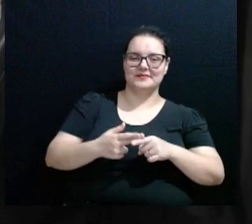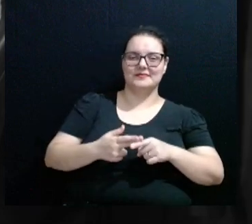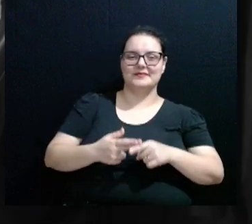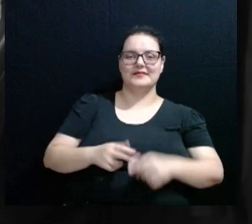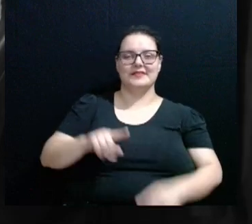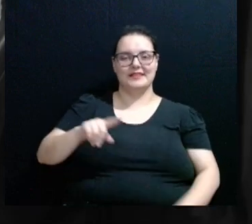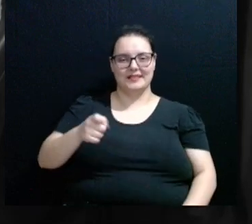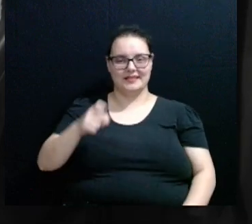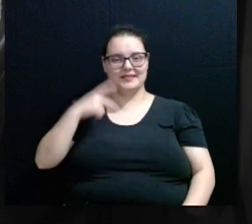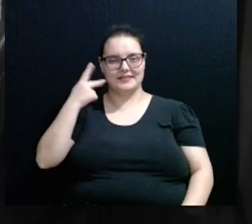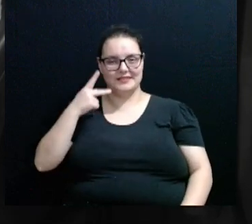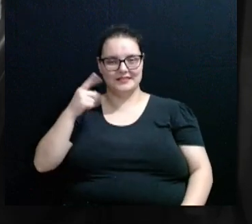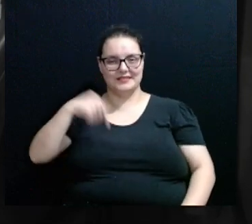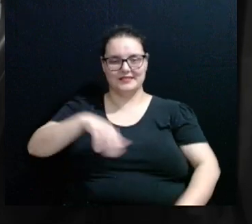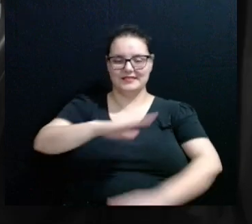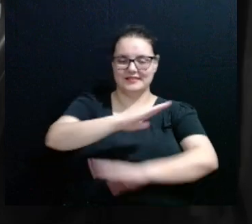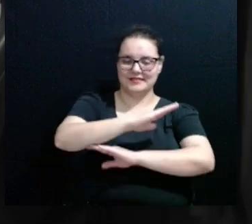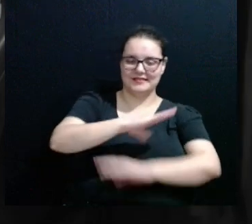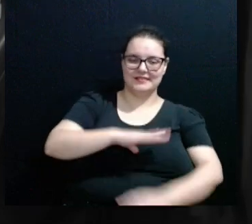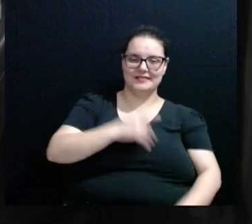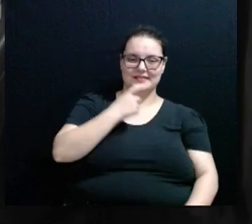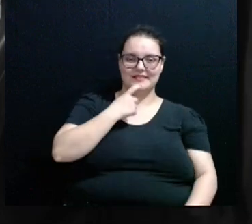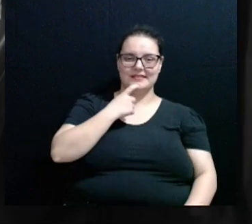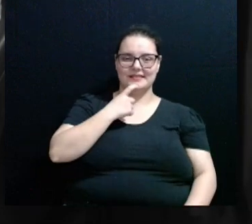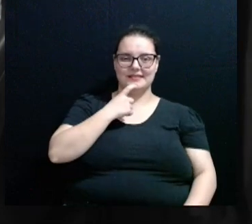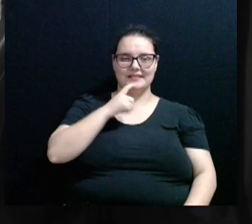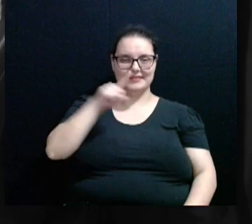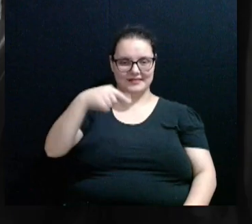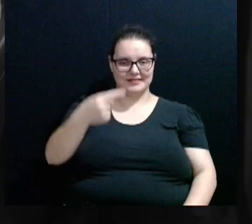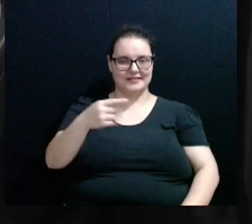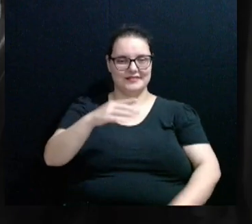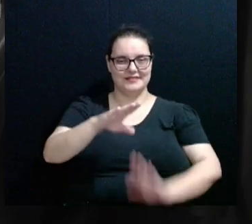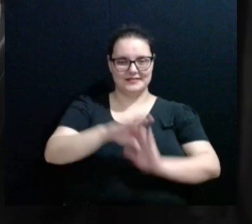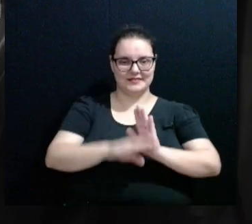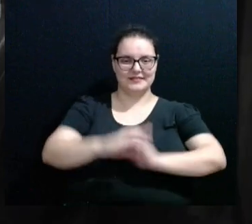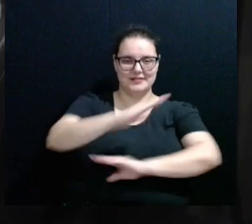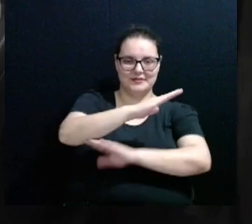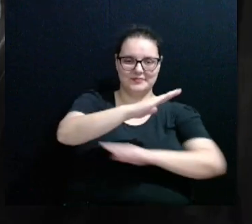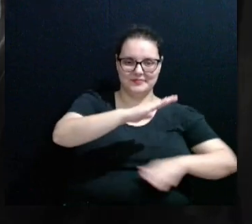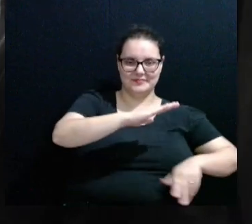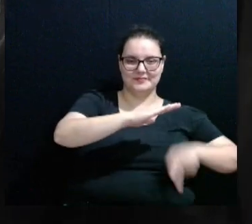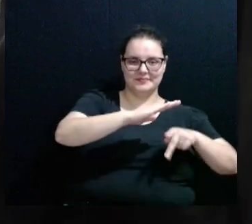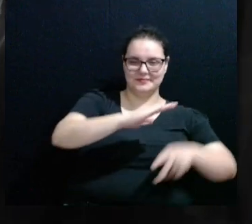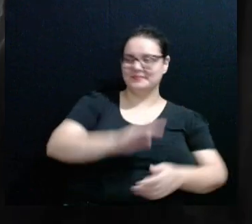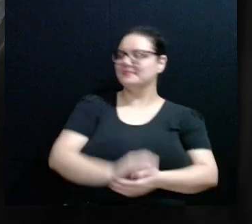dos ex-vereadores da Câmara Municipal de Campinas. Até um próximo Na Casa do Povo.